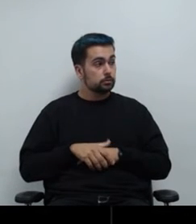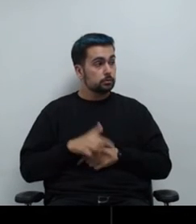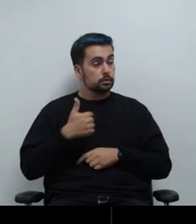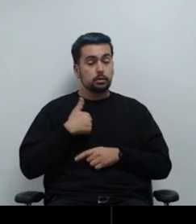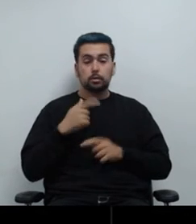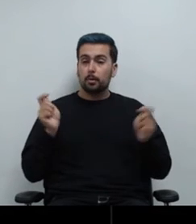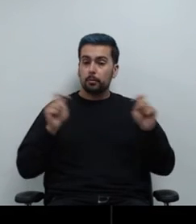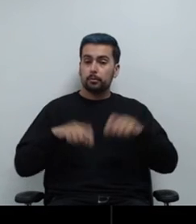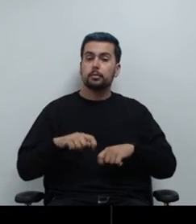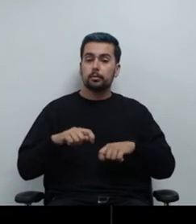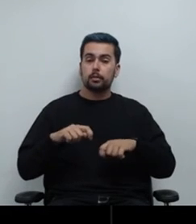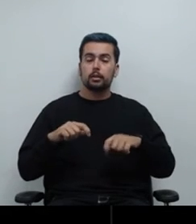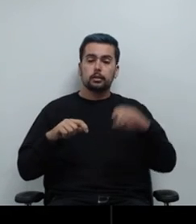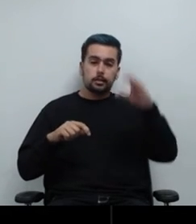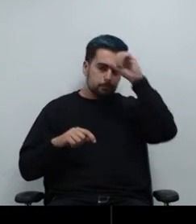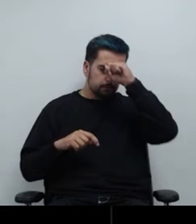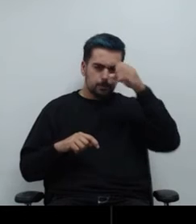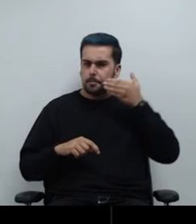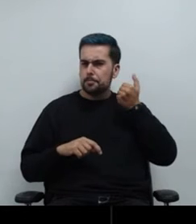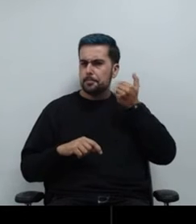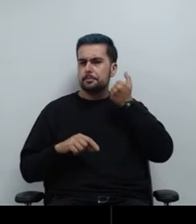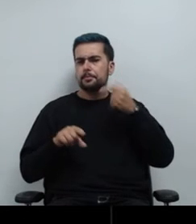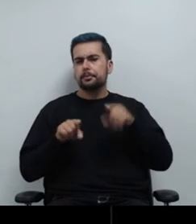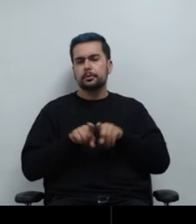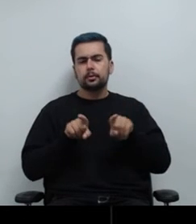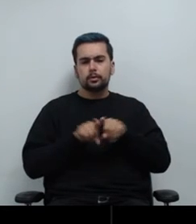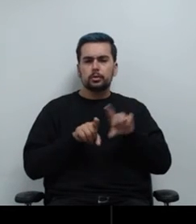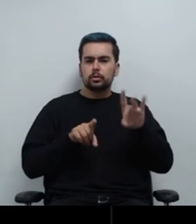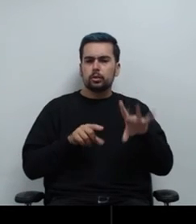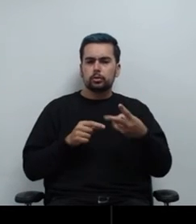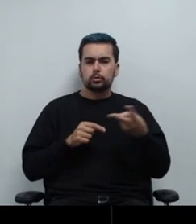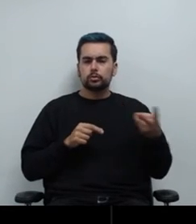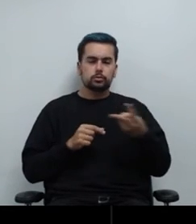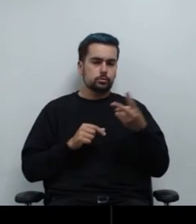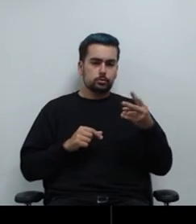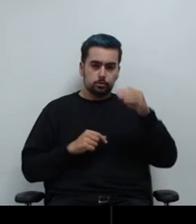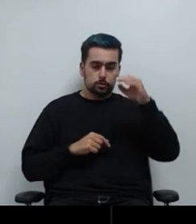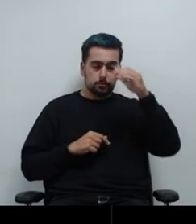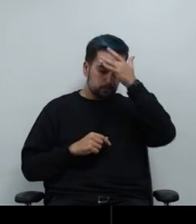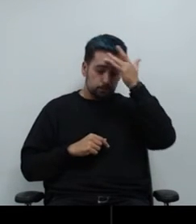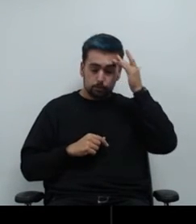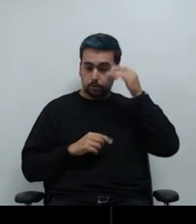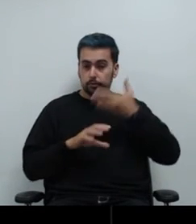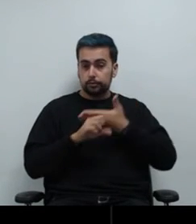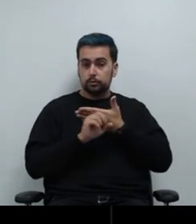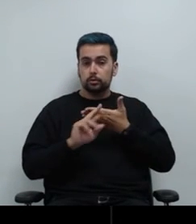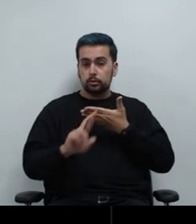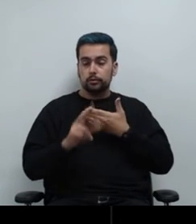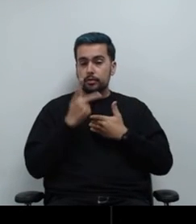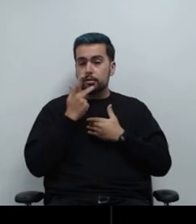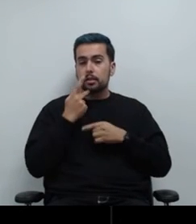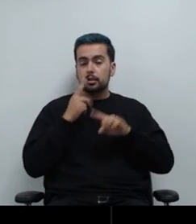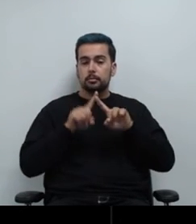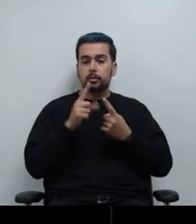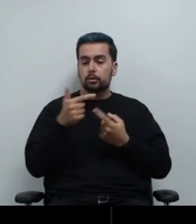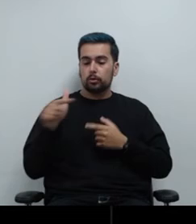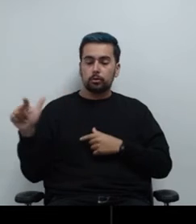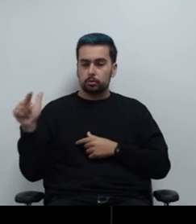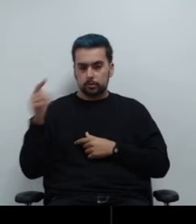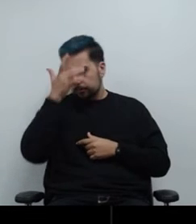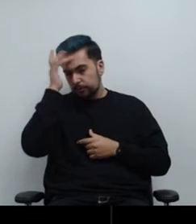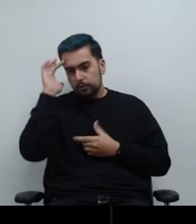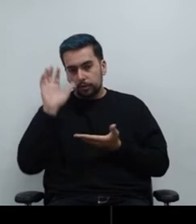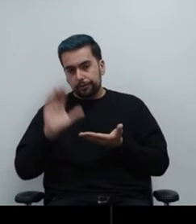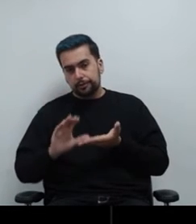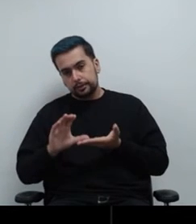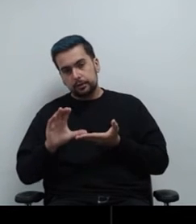tive a possibilidade de aprender muito, não só com os 2 ouvidores mencionados, mas também com todos os outros conselheiros e conselheiras que